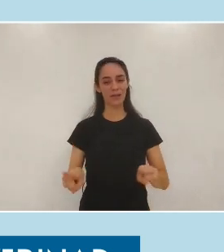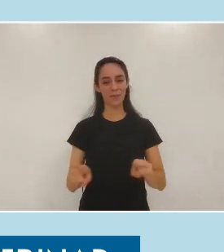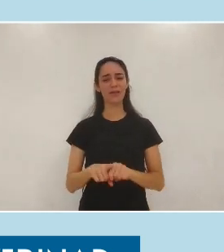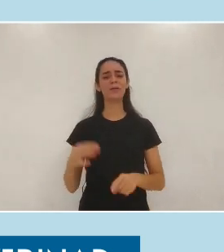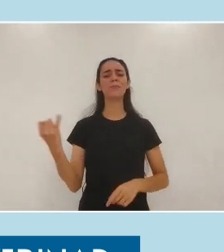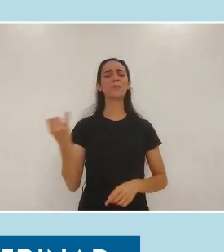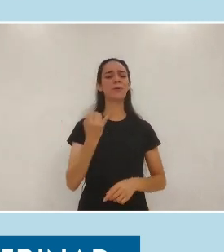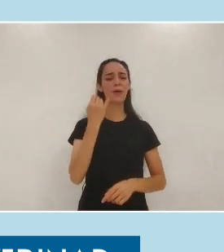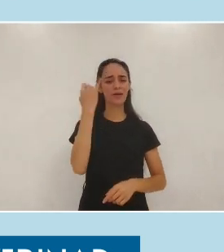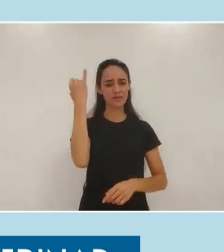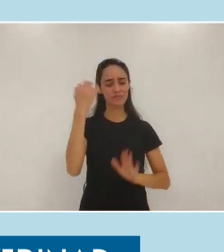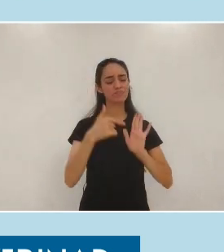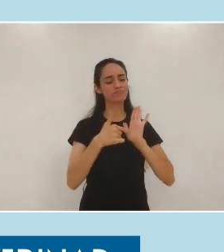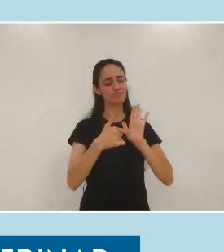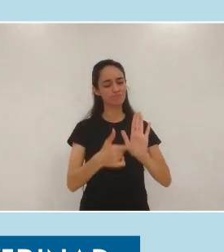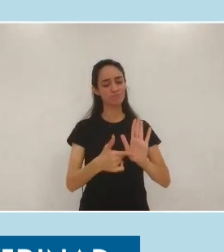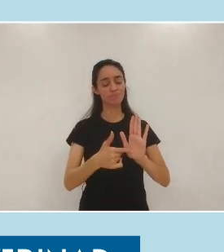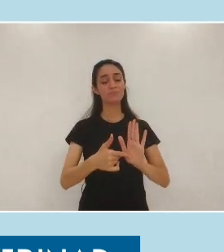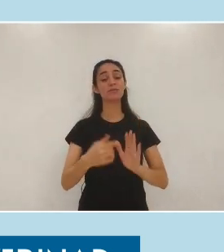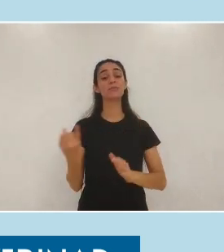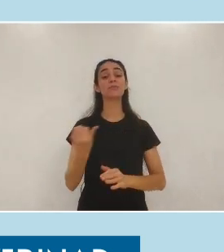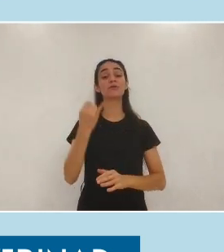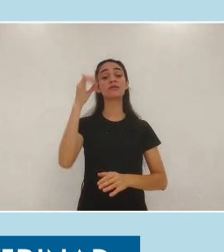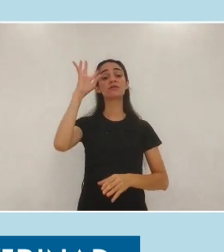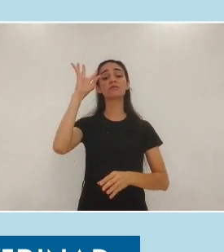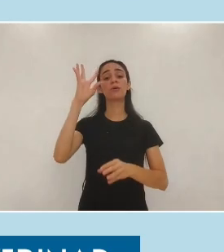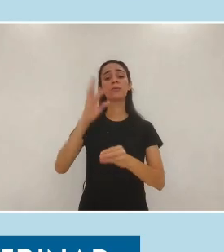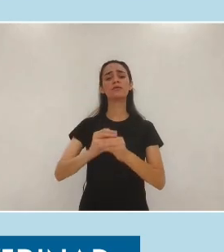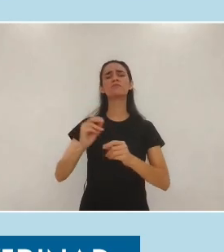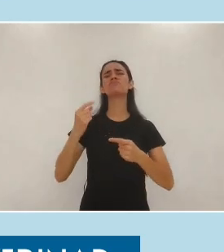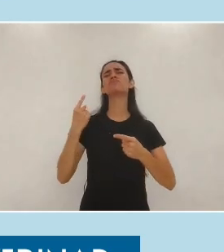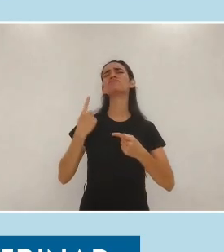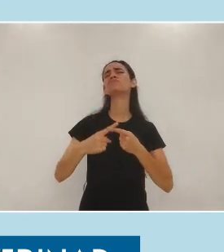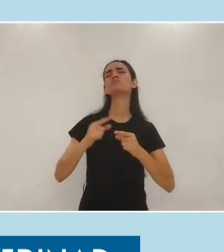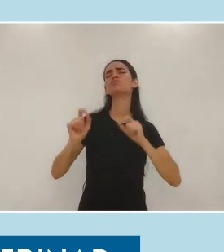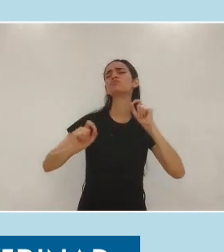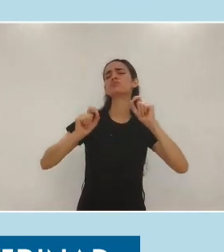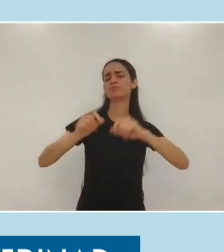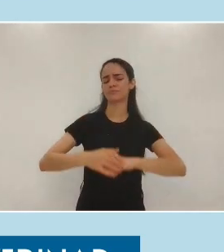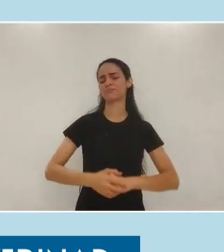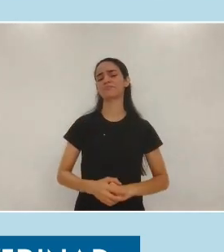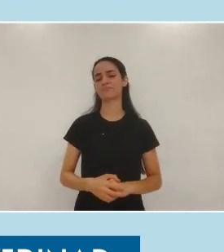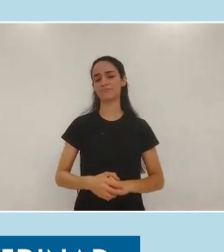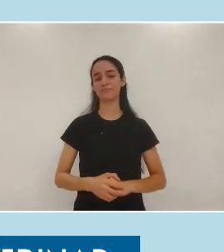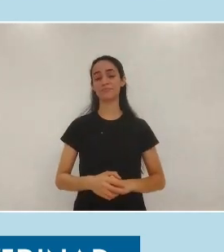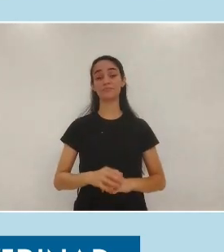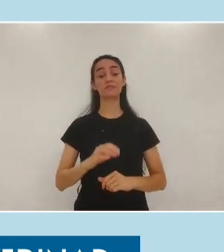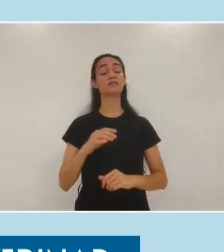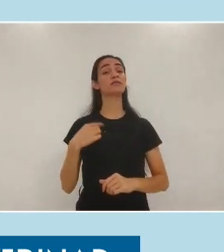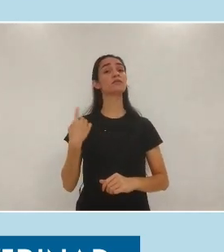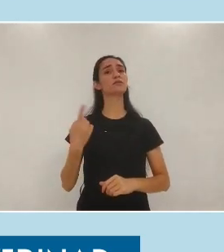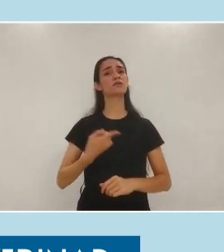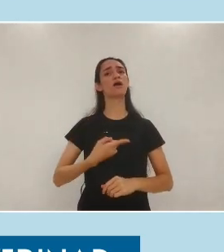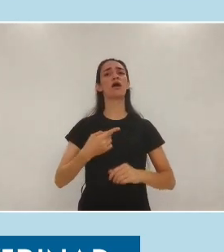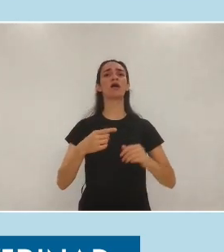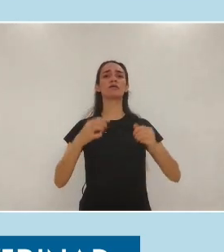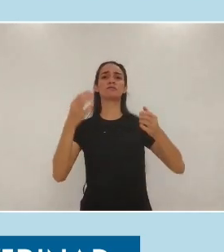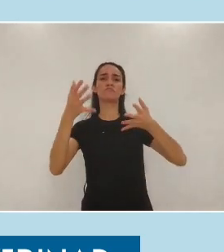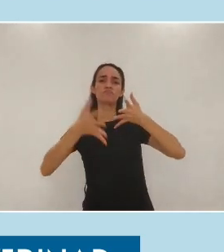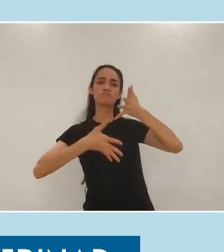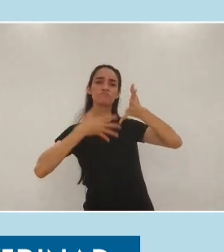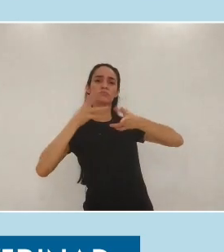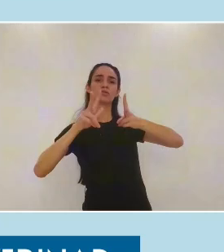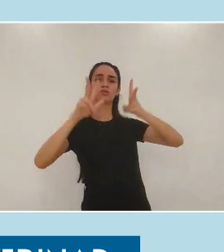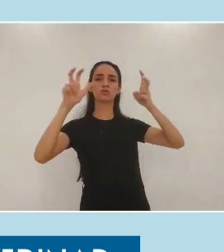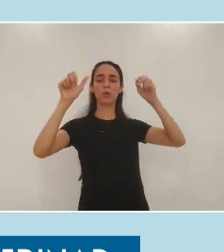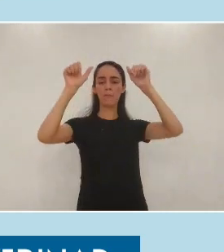importante entender por que isso. Então, quando a gente fala sobre o autismo, sobre a síndrome de